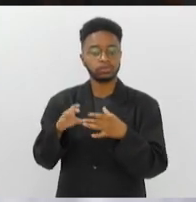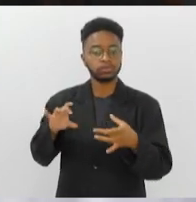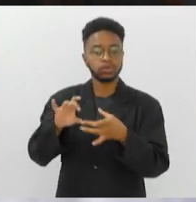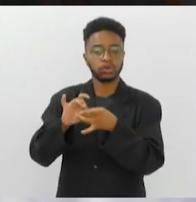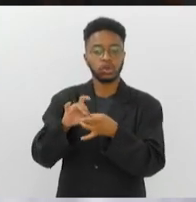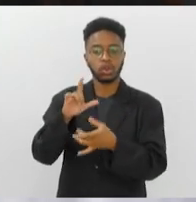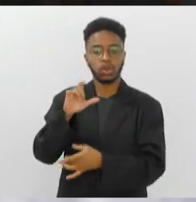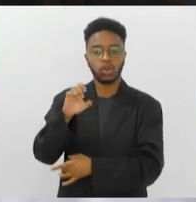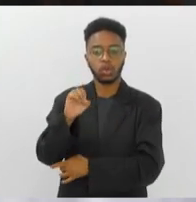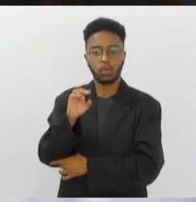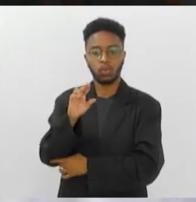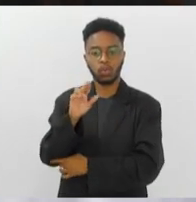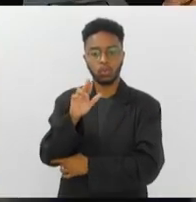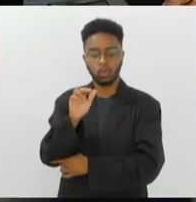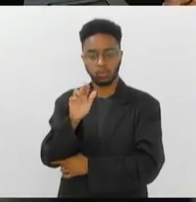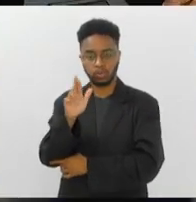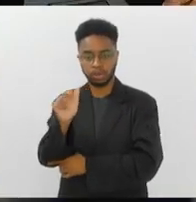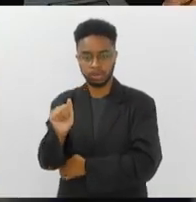Suburbana.